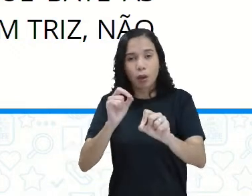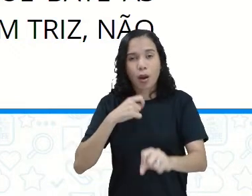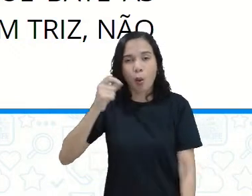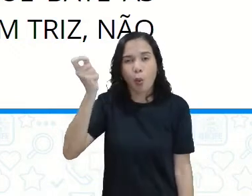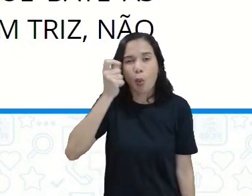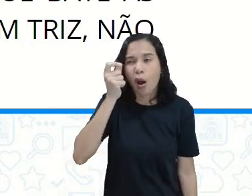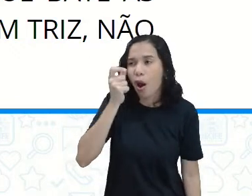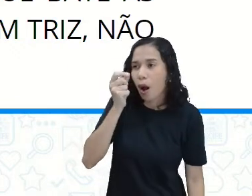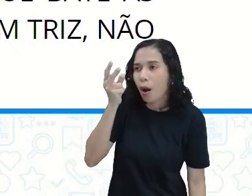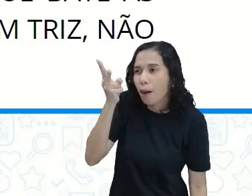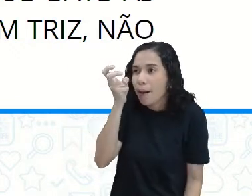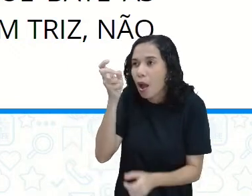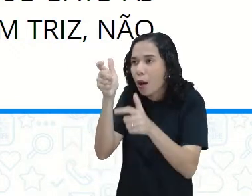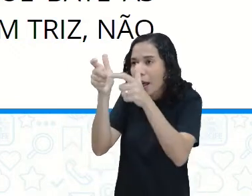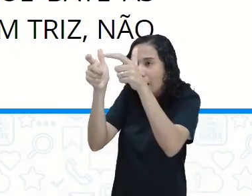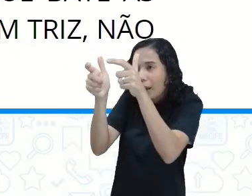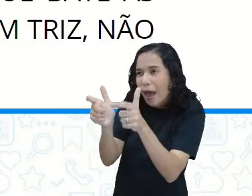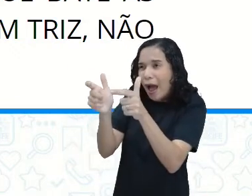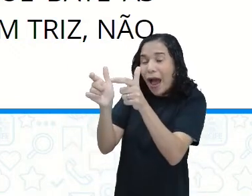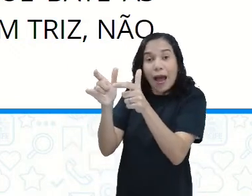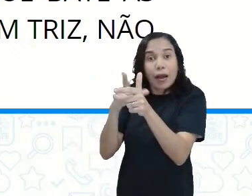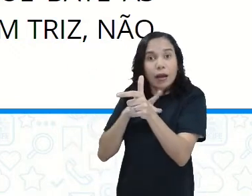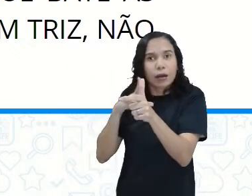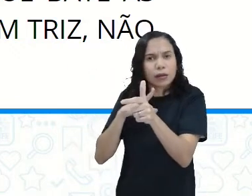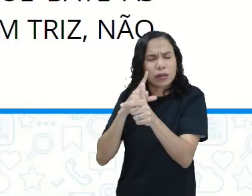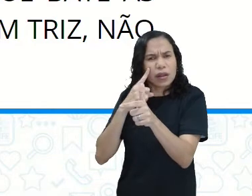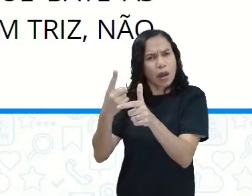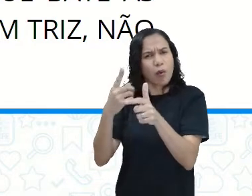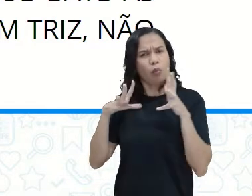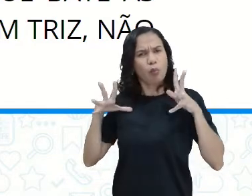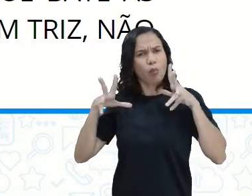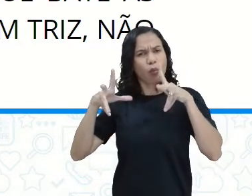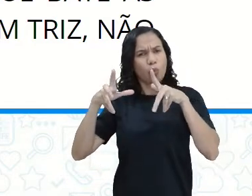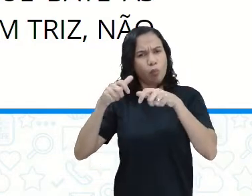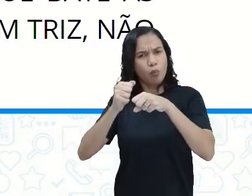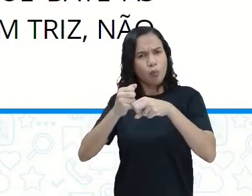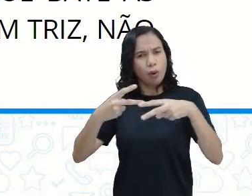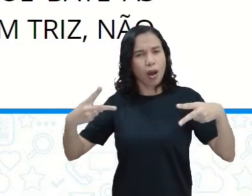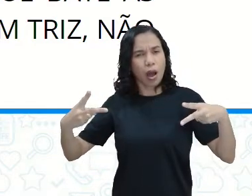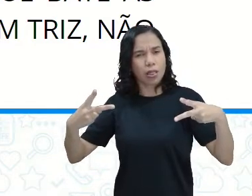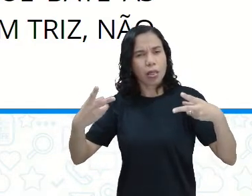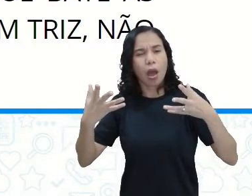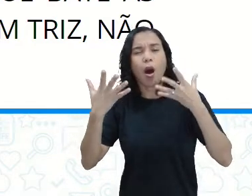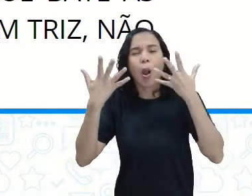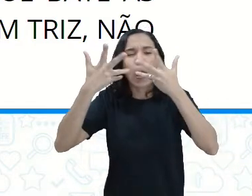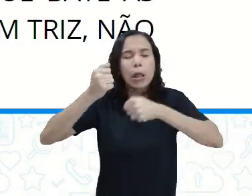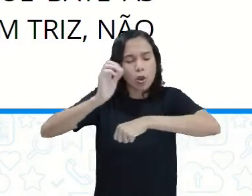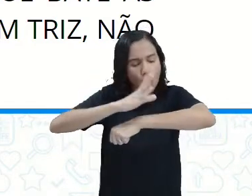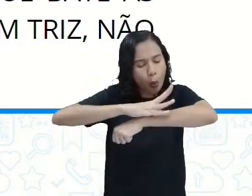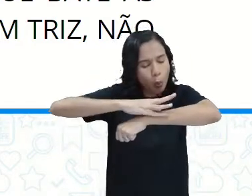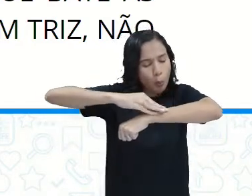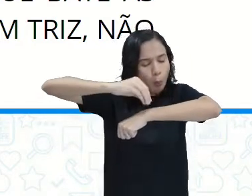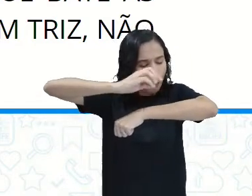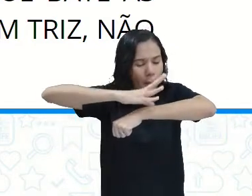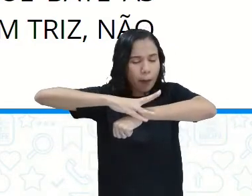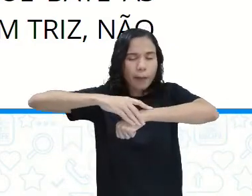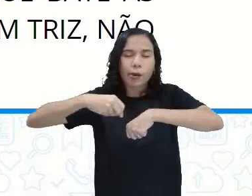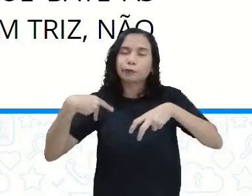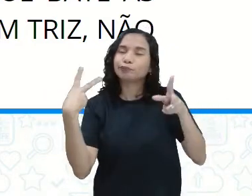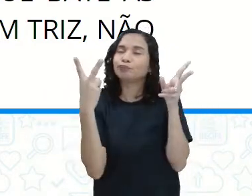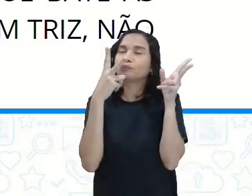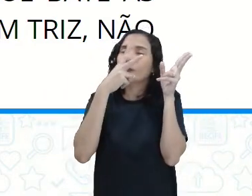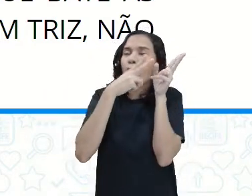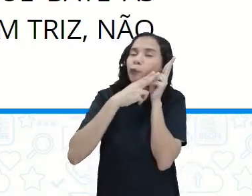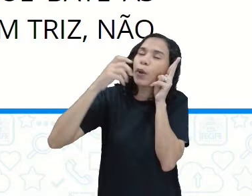ratinho notou no terreno um certo animal de belo pelo, que dormia sossegado